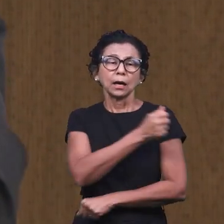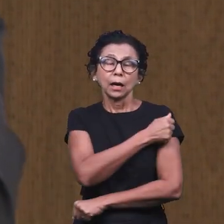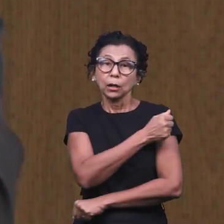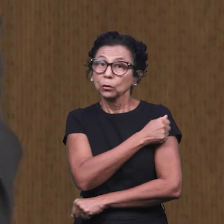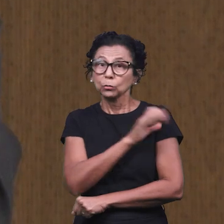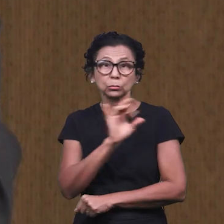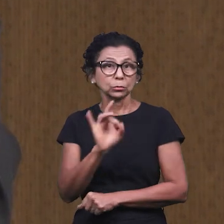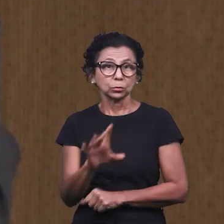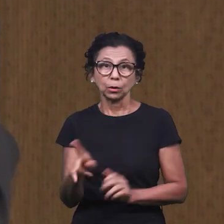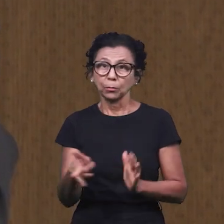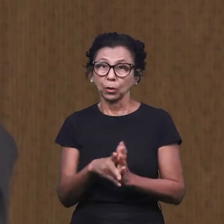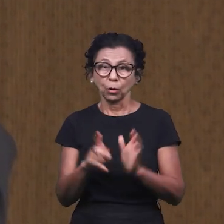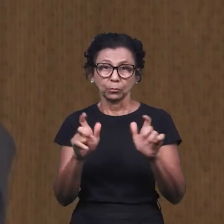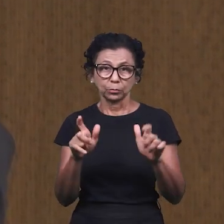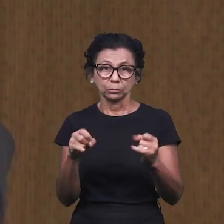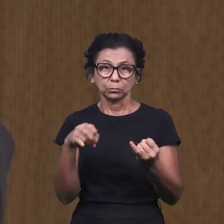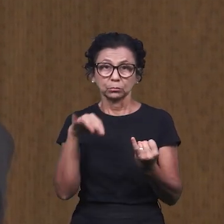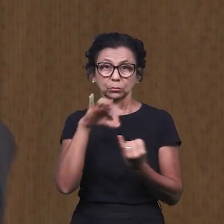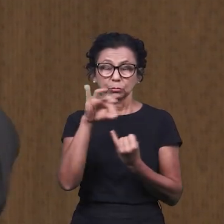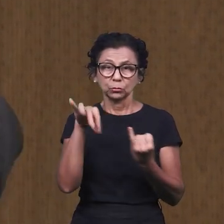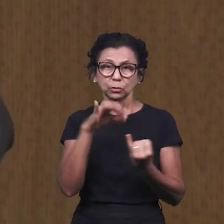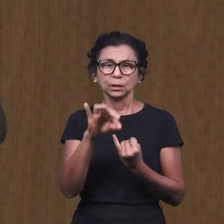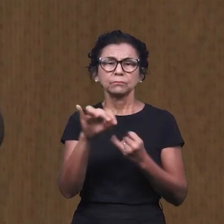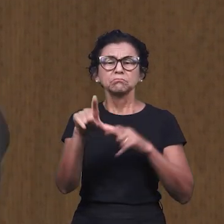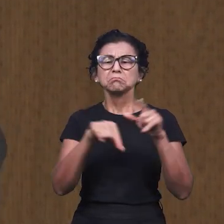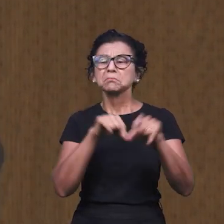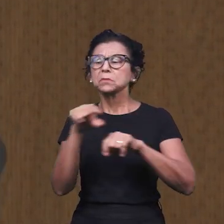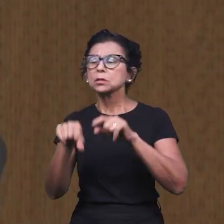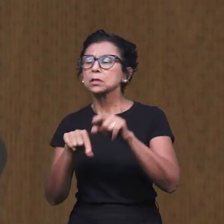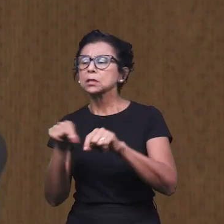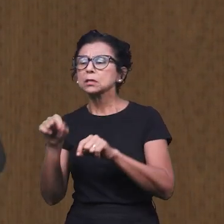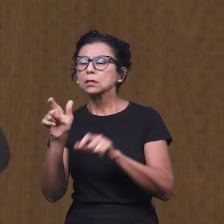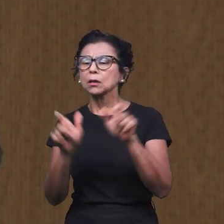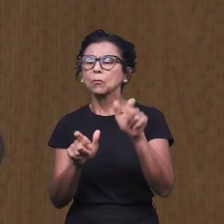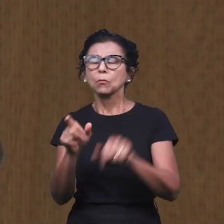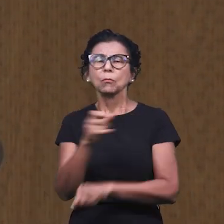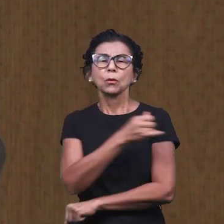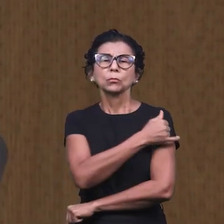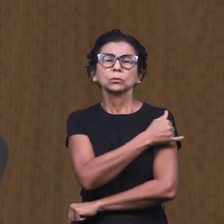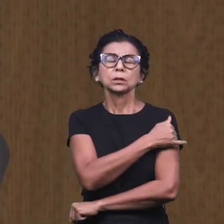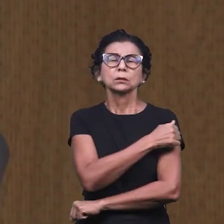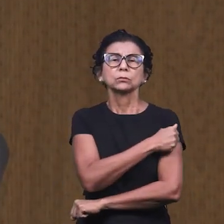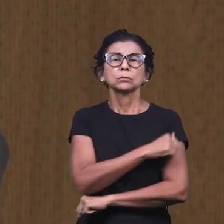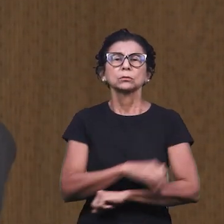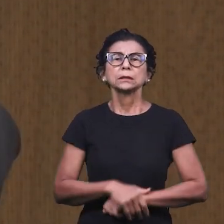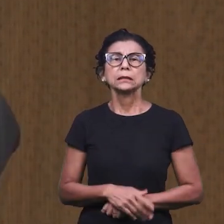da Escola Técnica Federal. E aí eu entrei nesse grupo, um grupo de 21